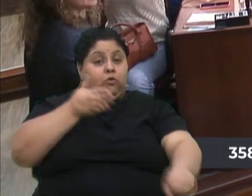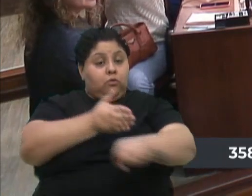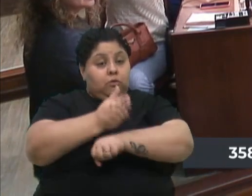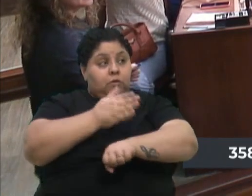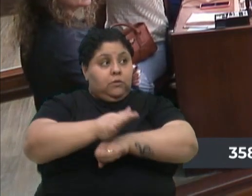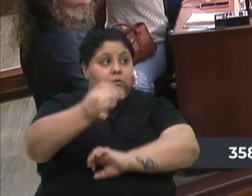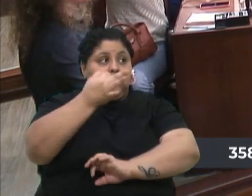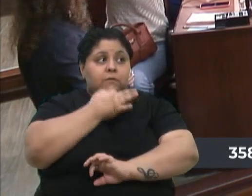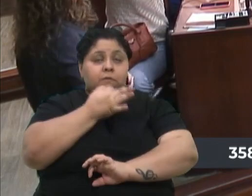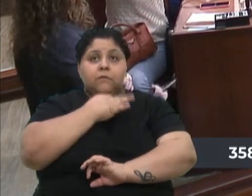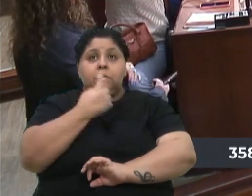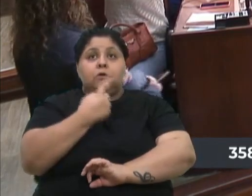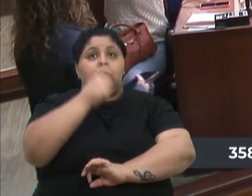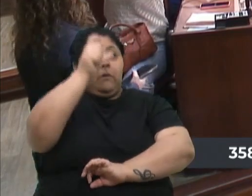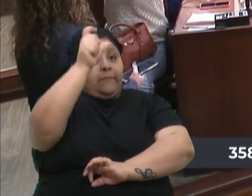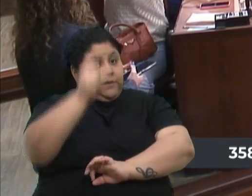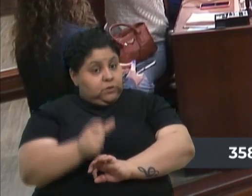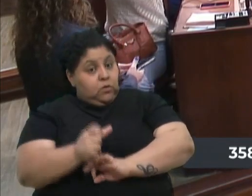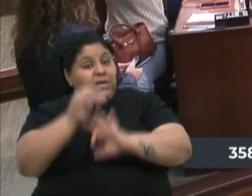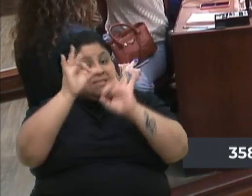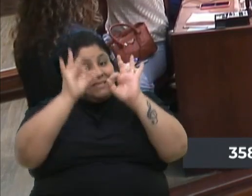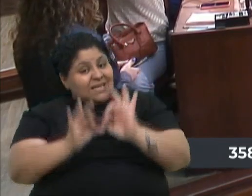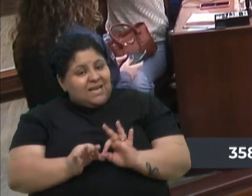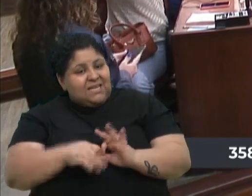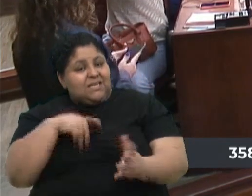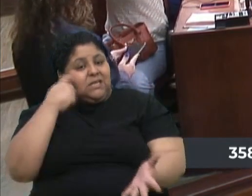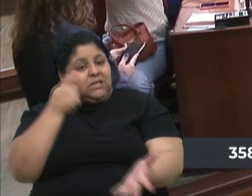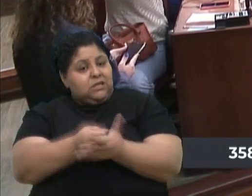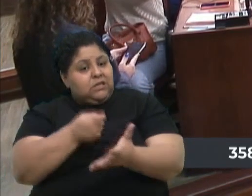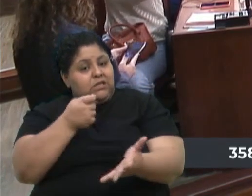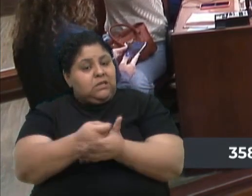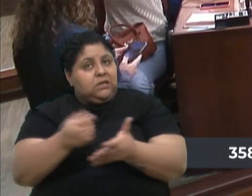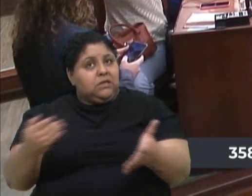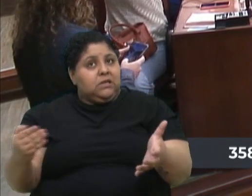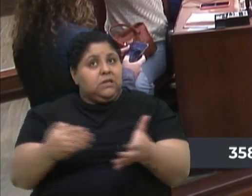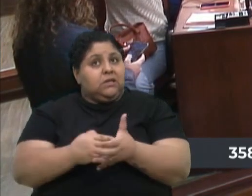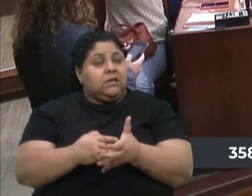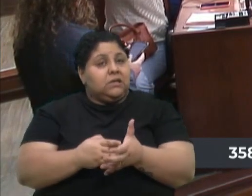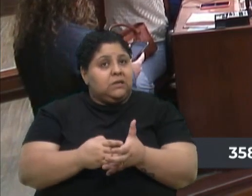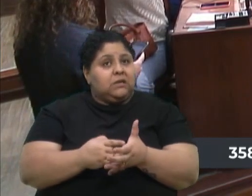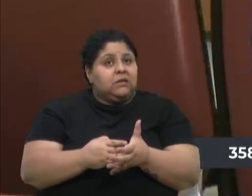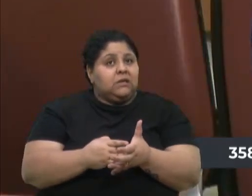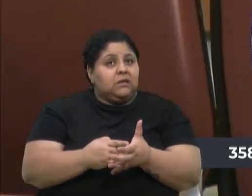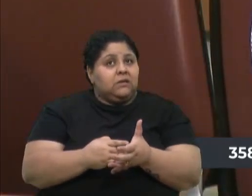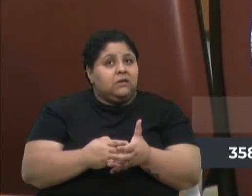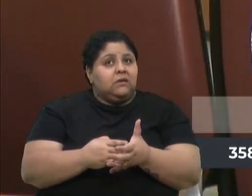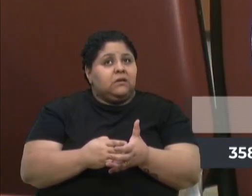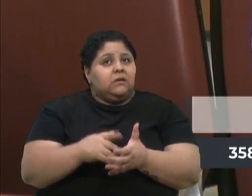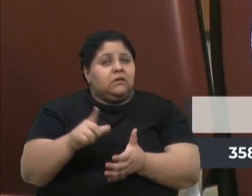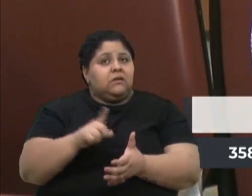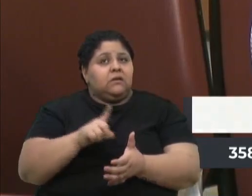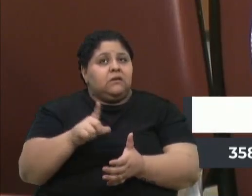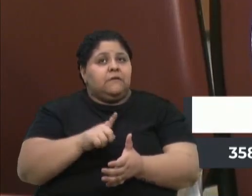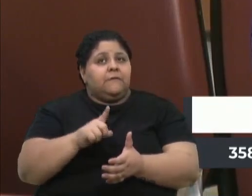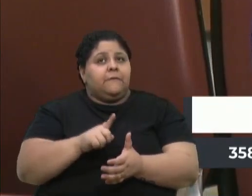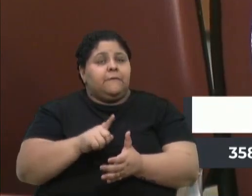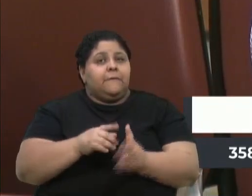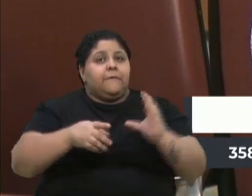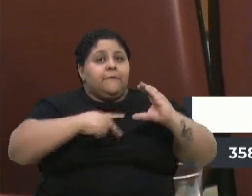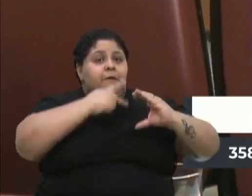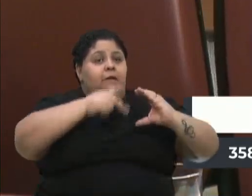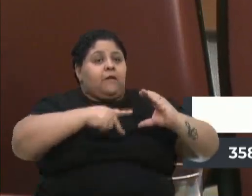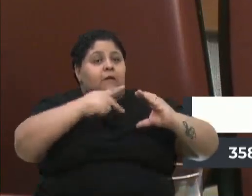e uma pessoa esclarecida cobrou até o vereador Lucas de quando teve o Câmara Vai aos Bairros.